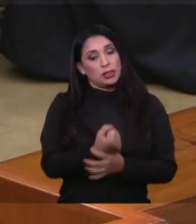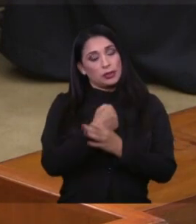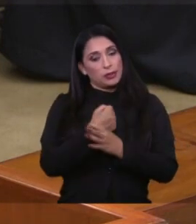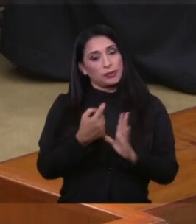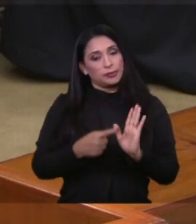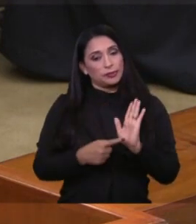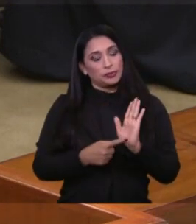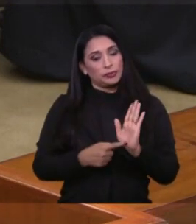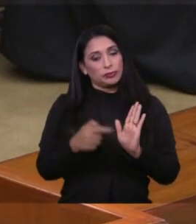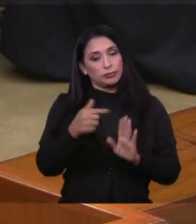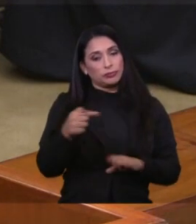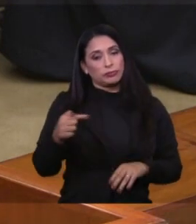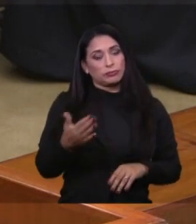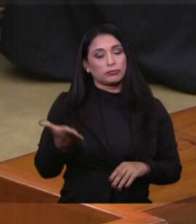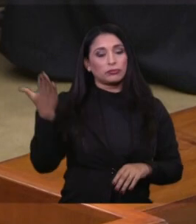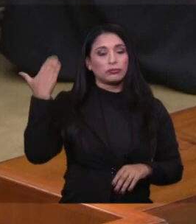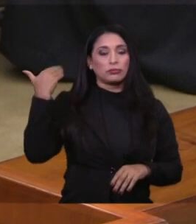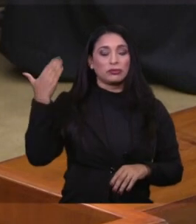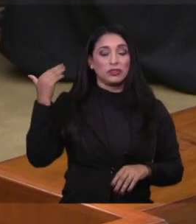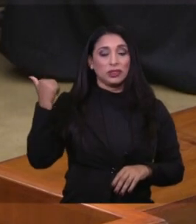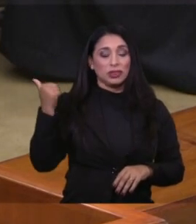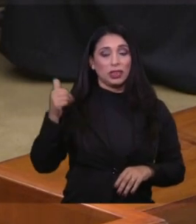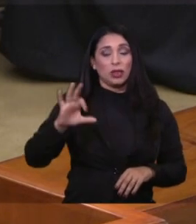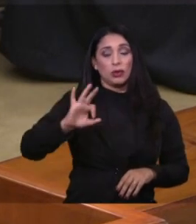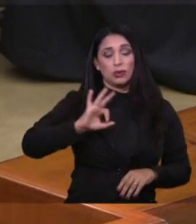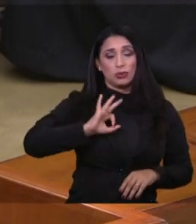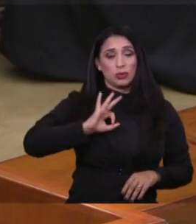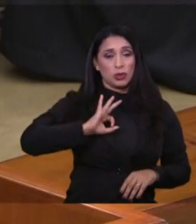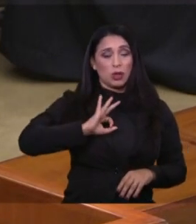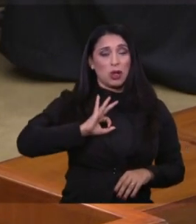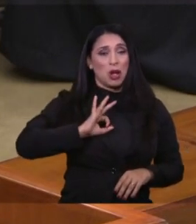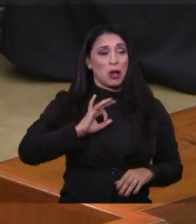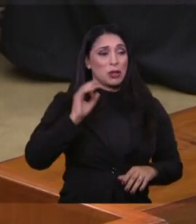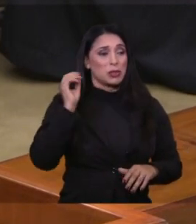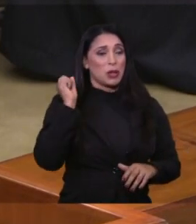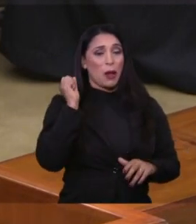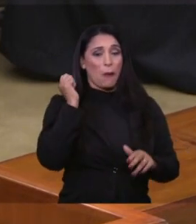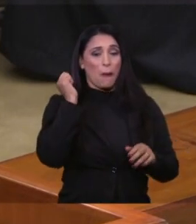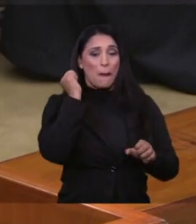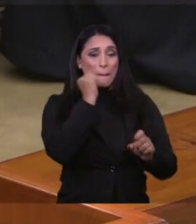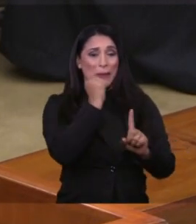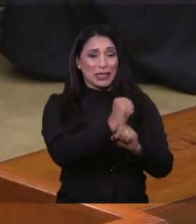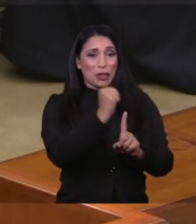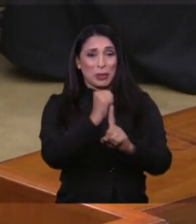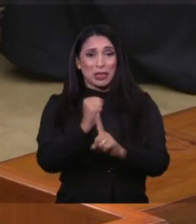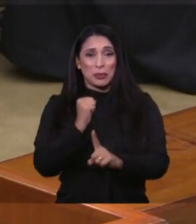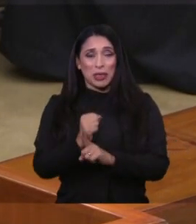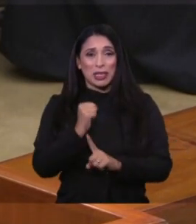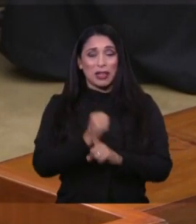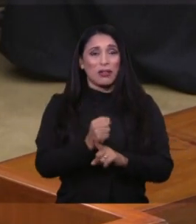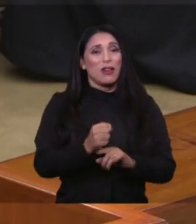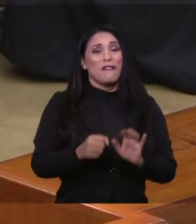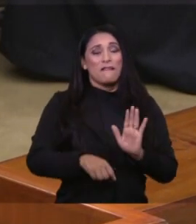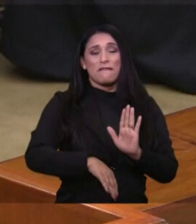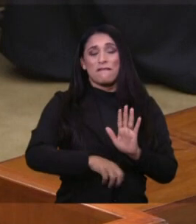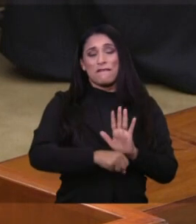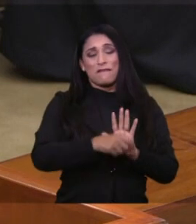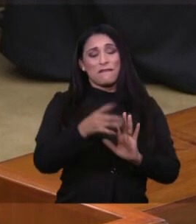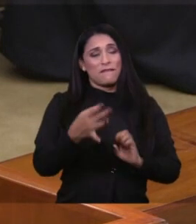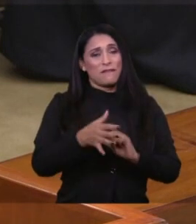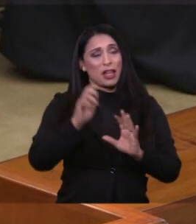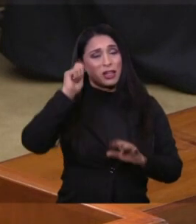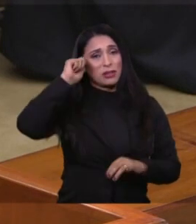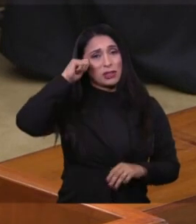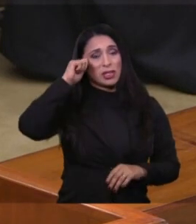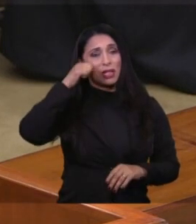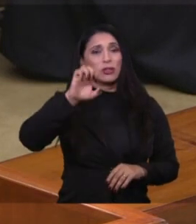apresentou nas últimas semanas dados da letalidade policial contra a comunidade negra em 8 capitais desse país. Já foi levantado